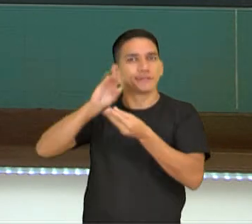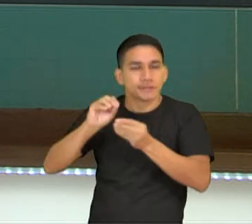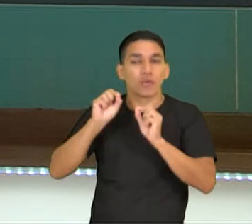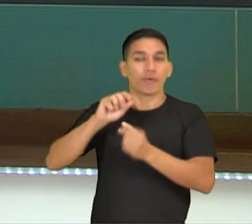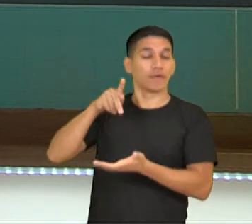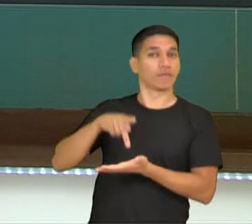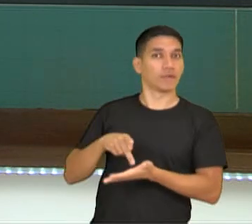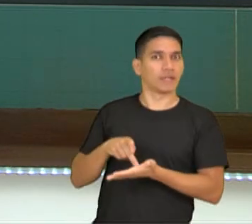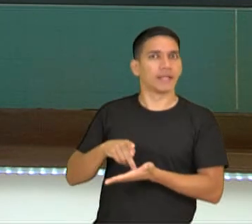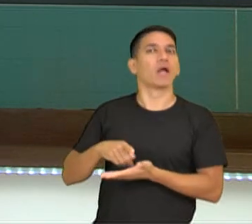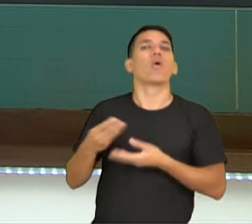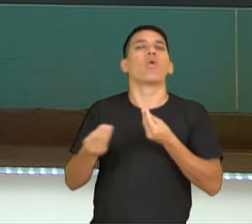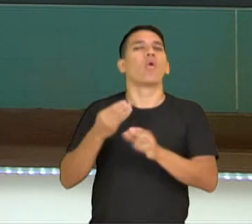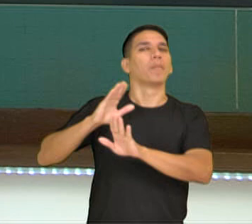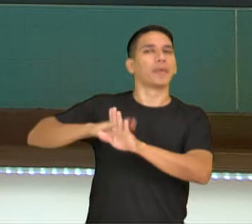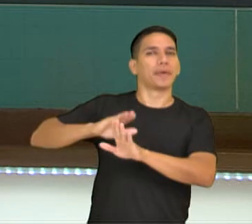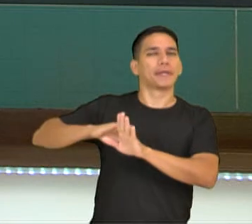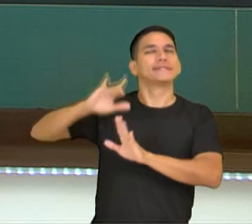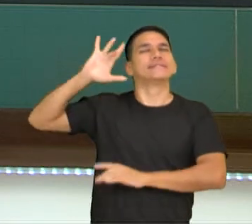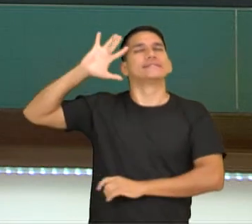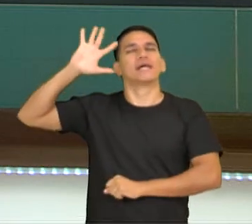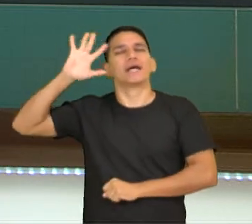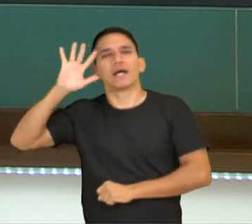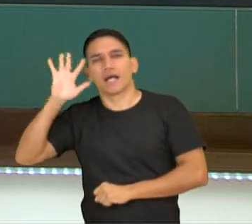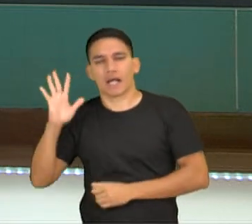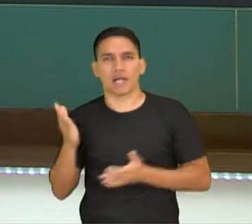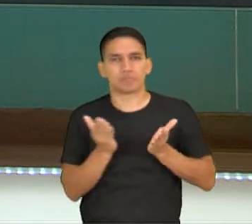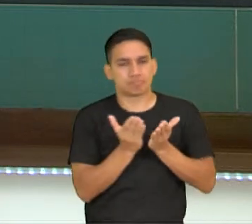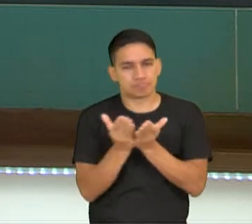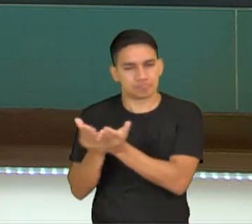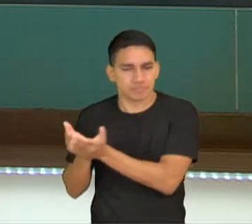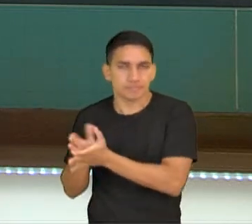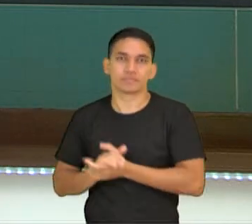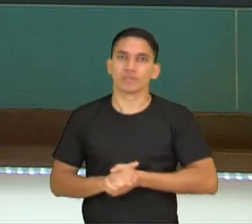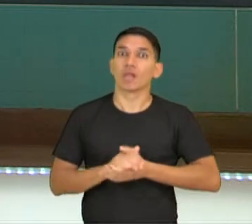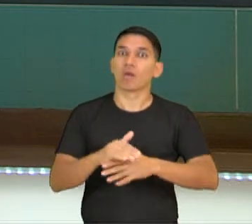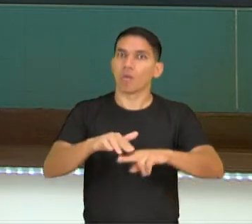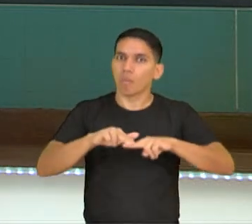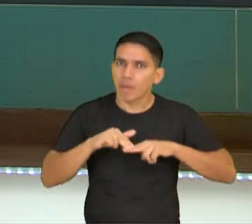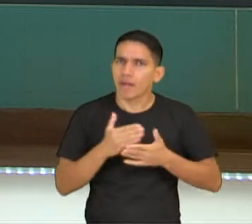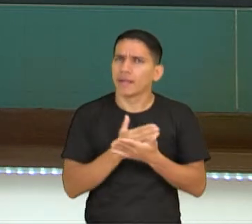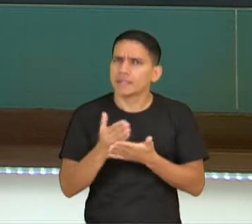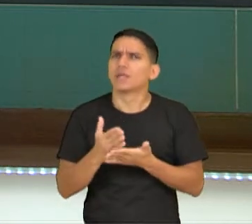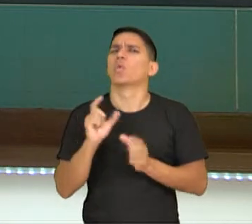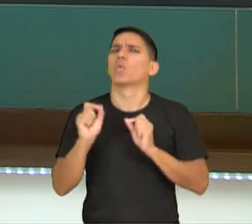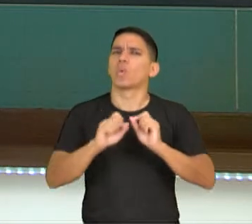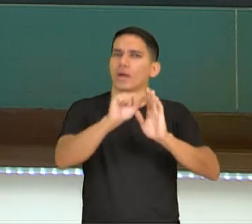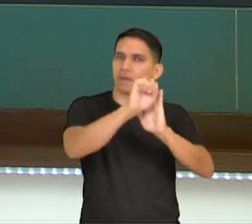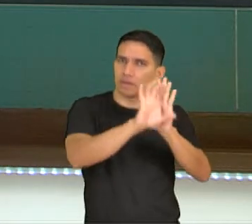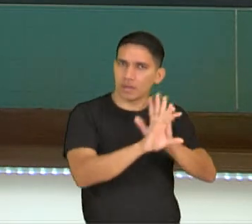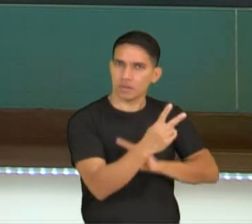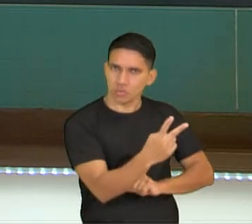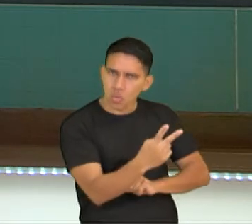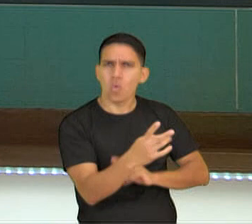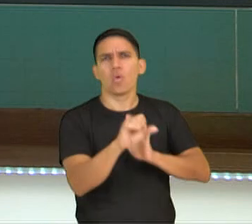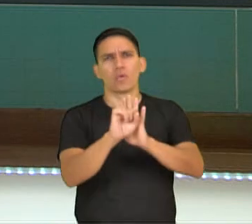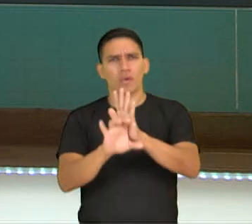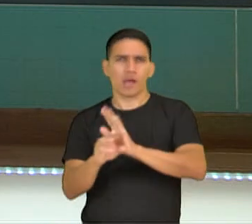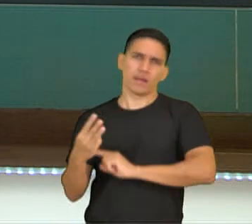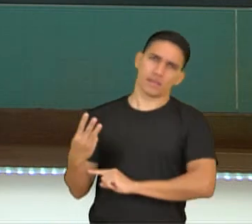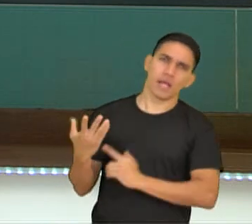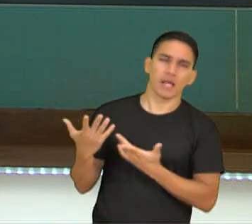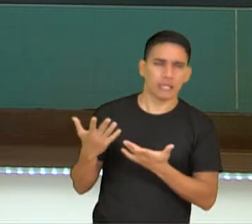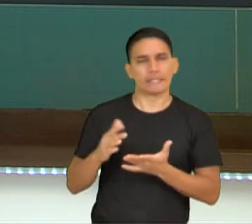filosofia patrística. A gente pode afirmar ali a filosofia patrística a partir do século II, a partir do século